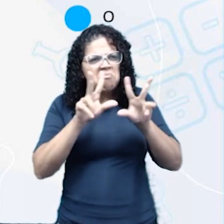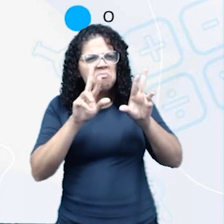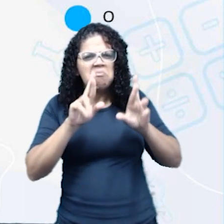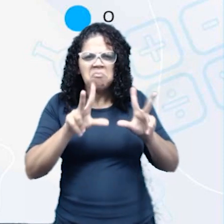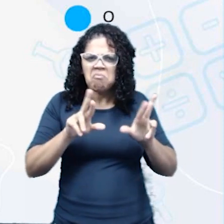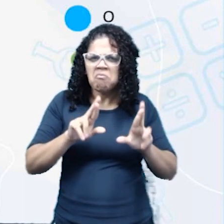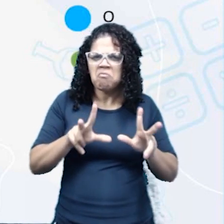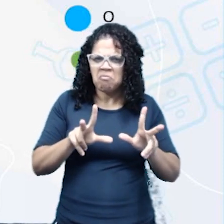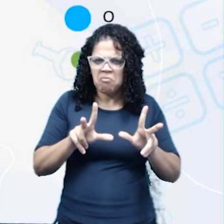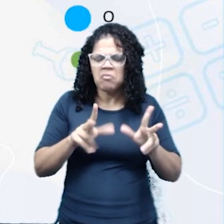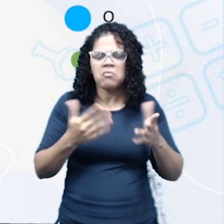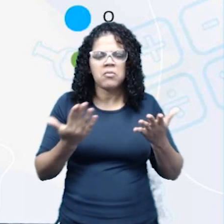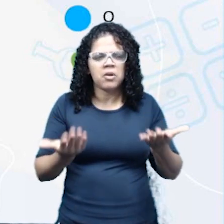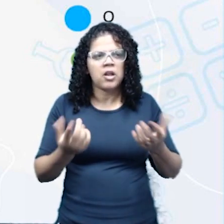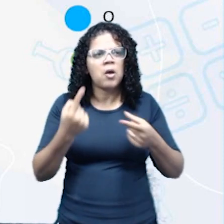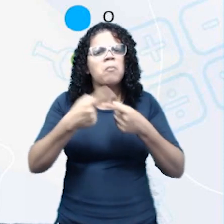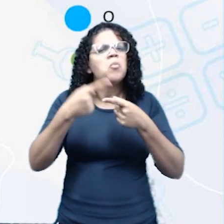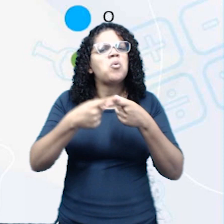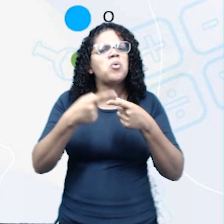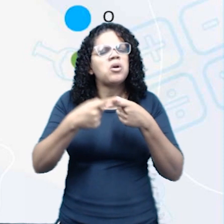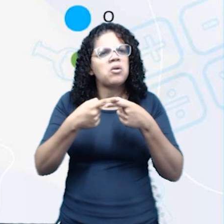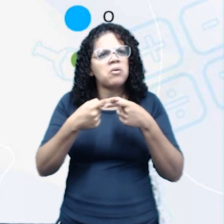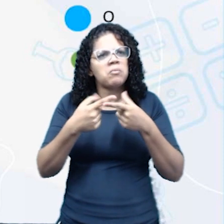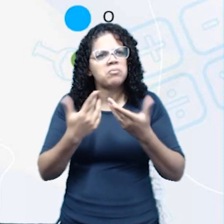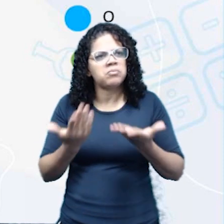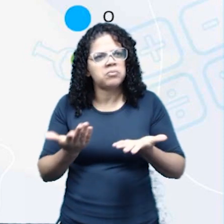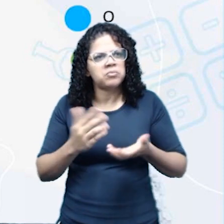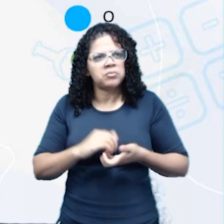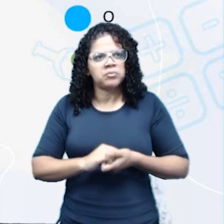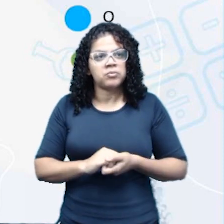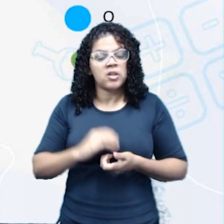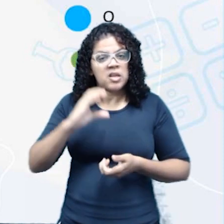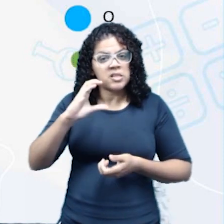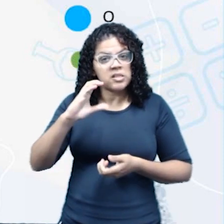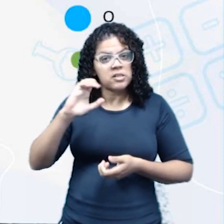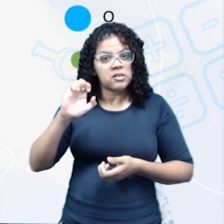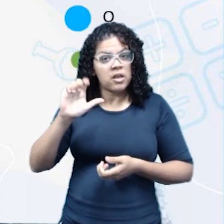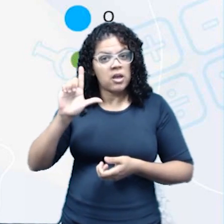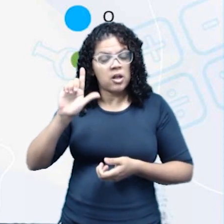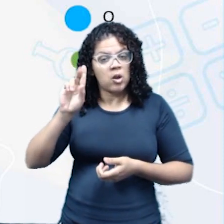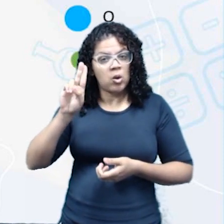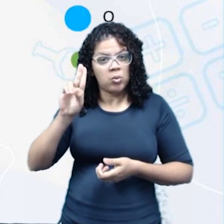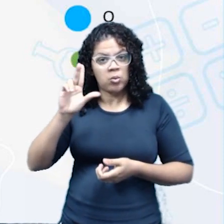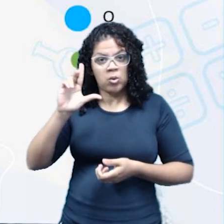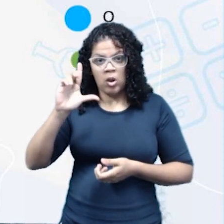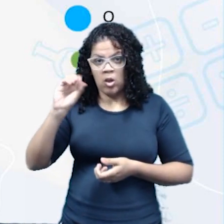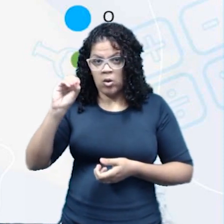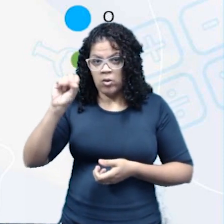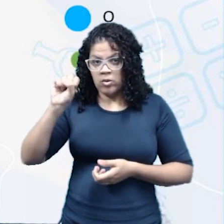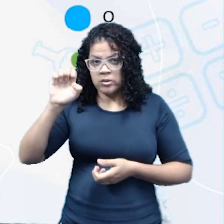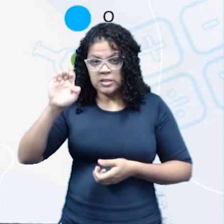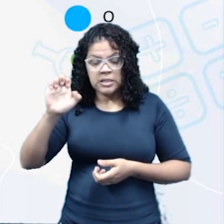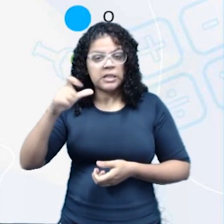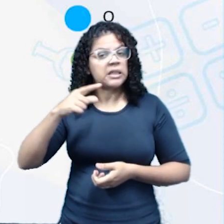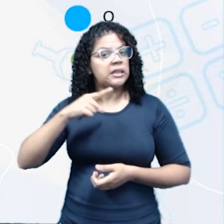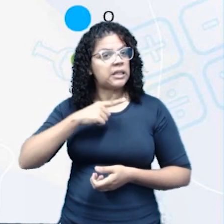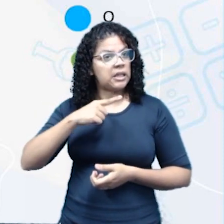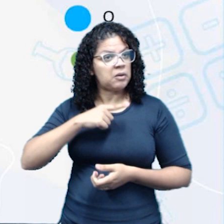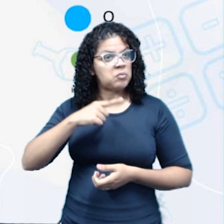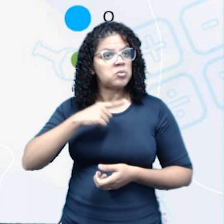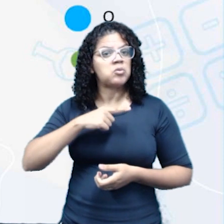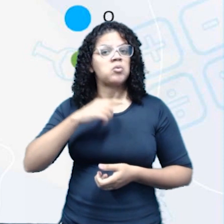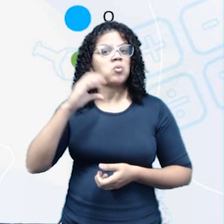diferente. Por quê? Primeiro, na molécula de celulose, a gente tem o carbono, que não tem na molécula da